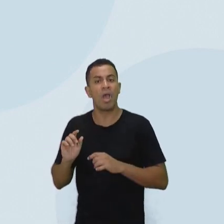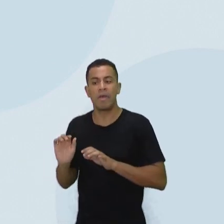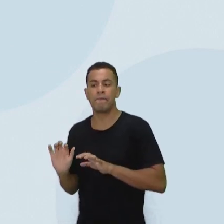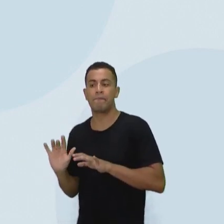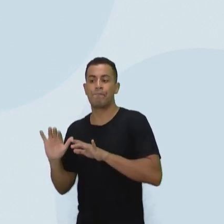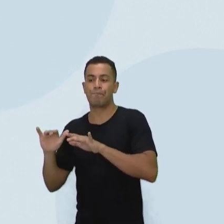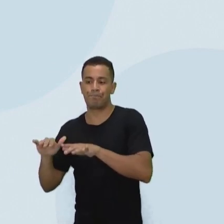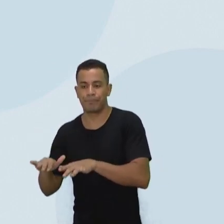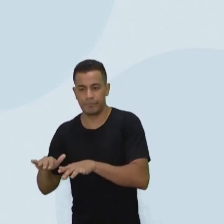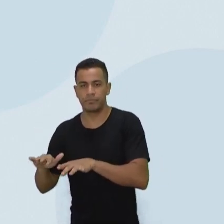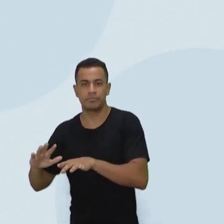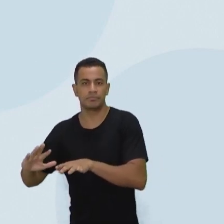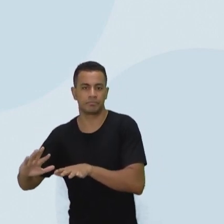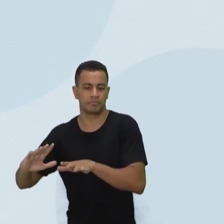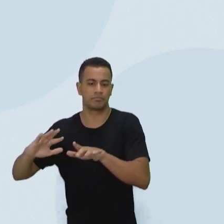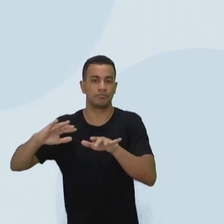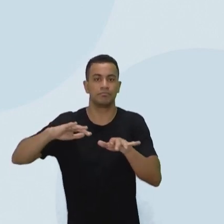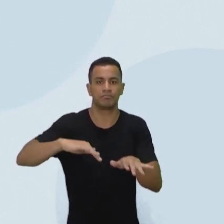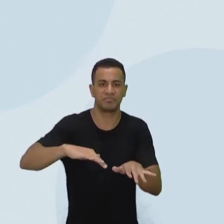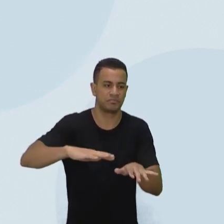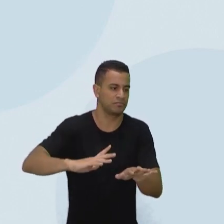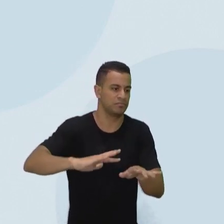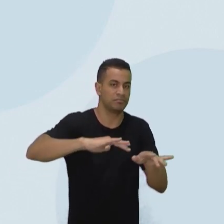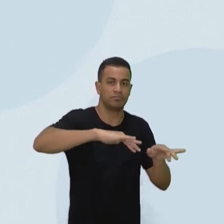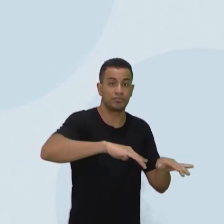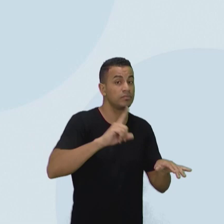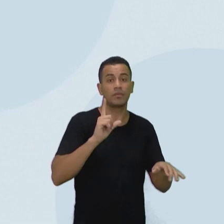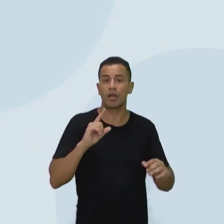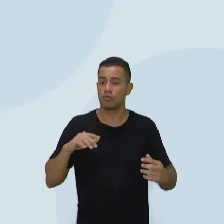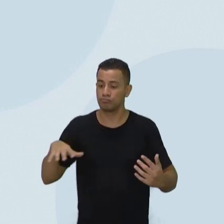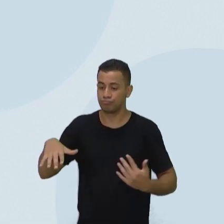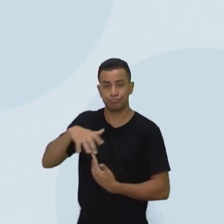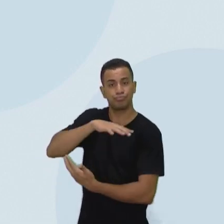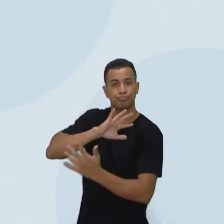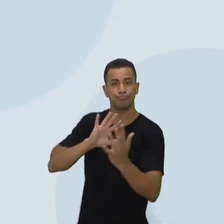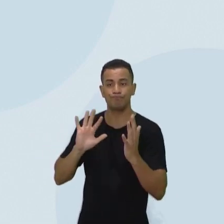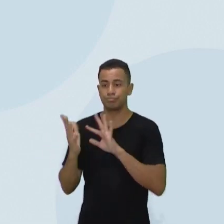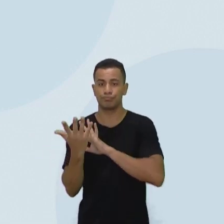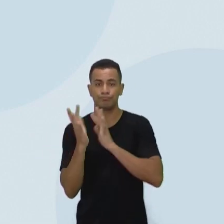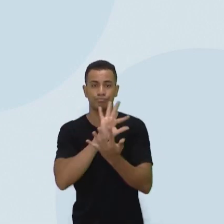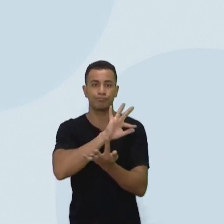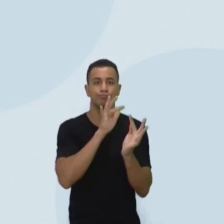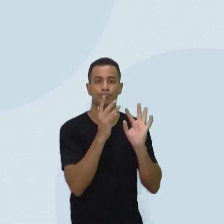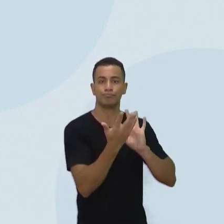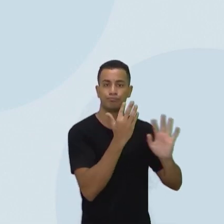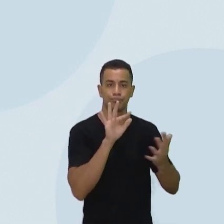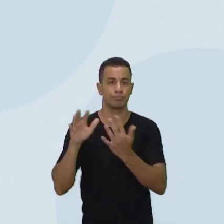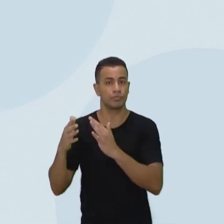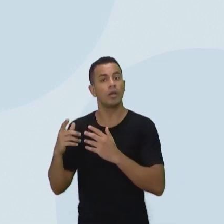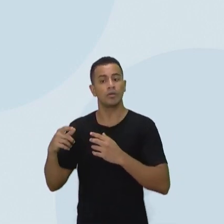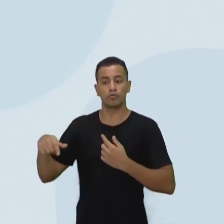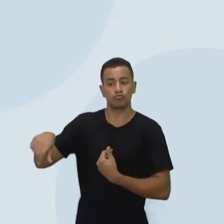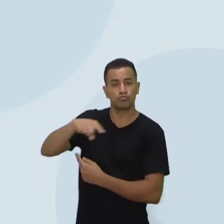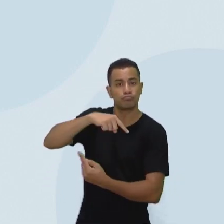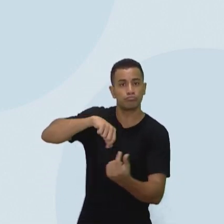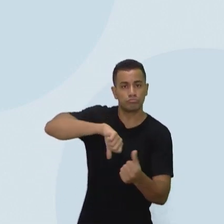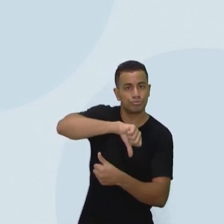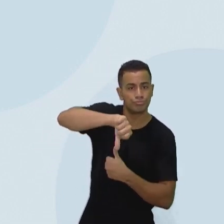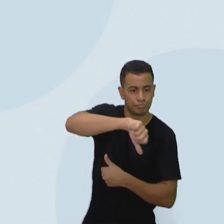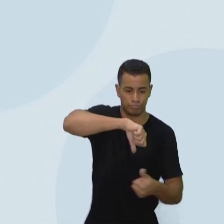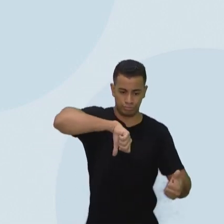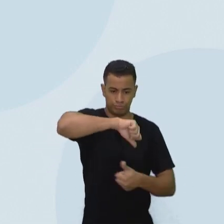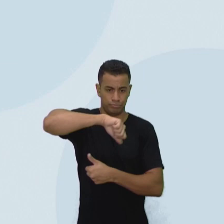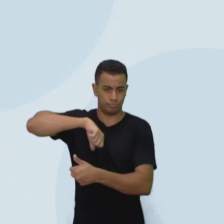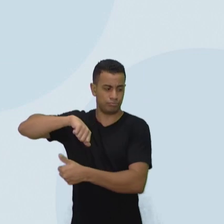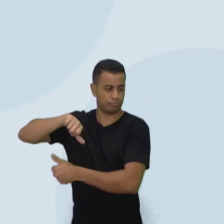juntos, eles vão trocando esses espaços e discutindo, tá? As questões conforme cada estação que